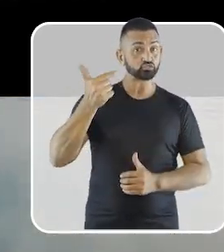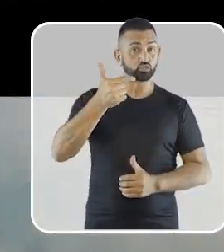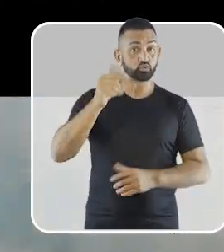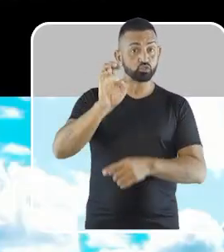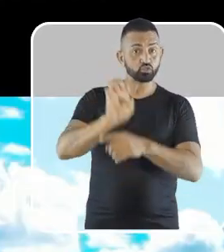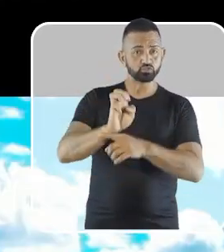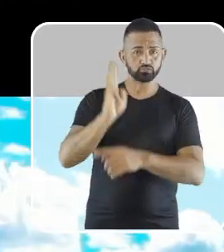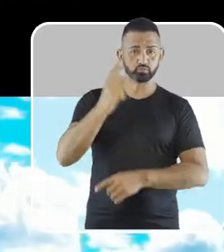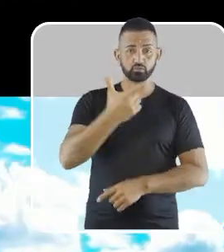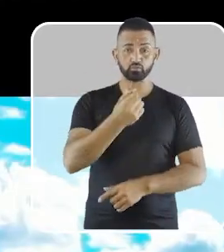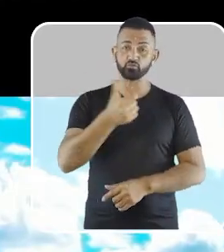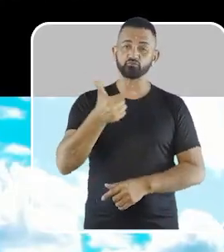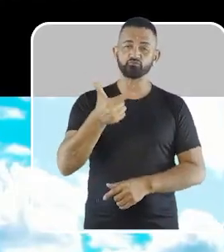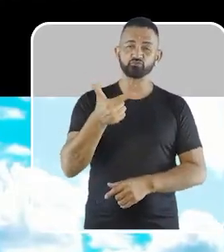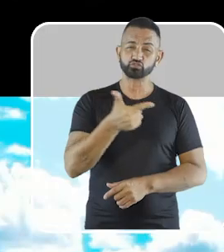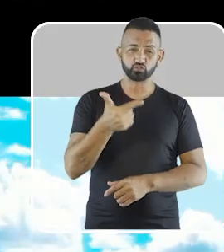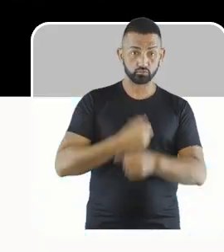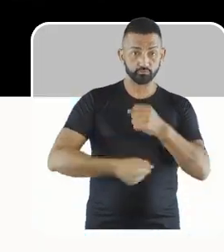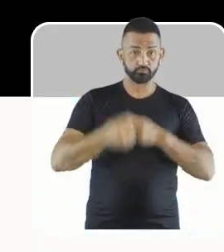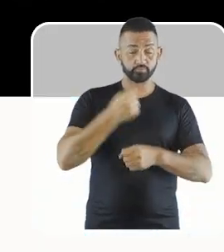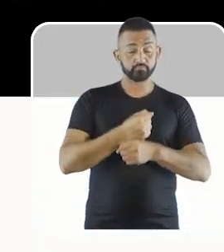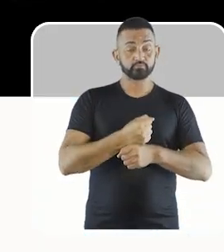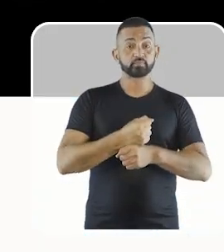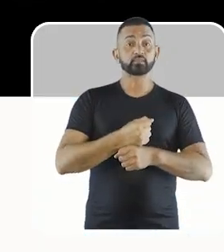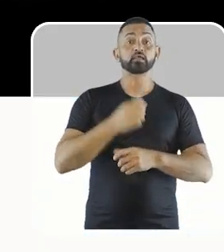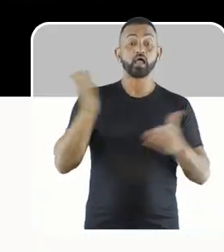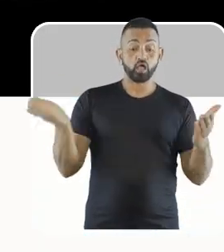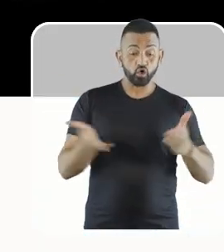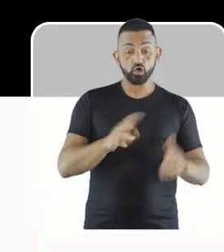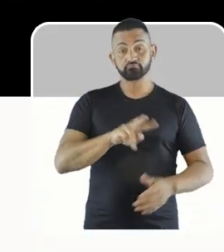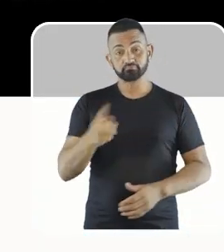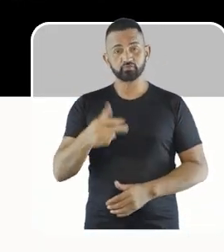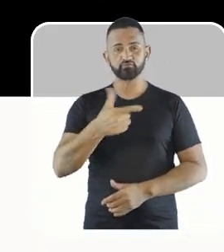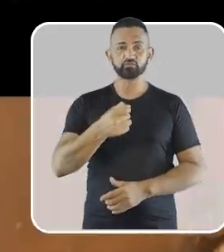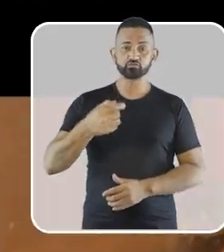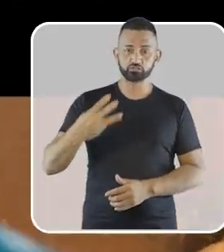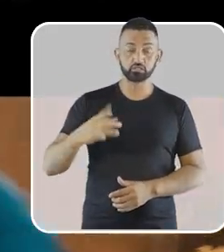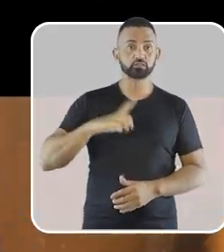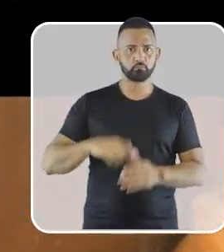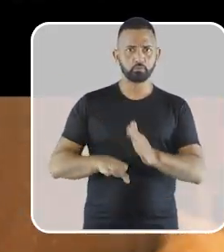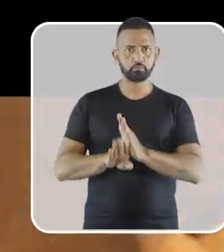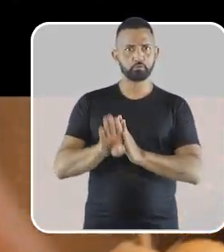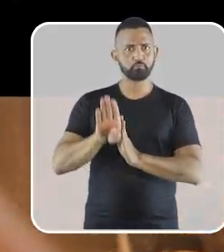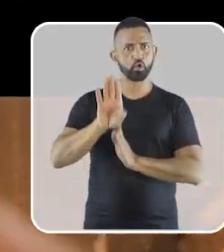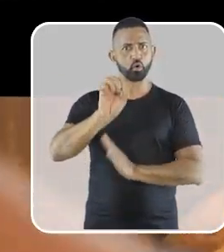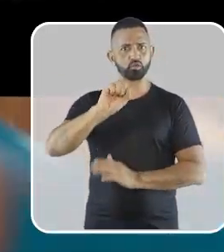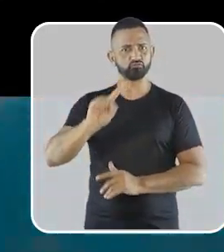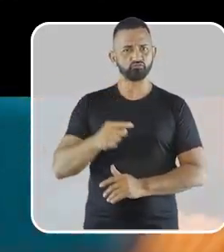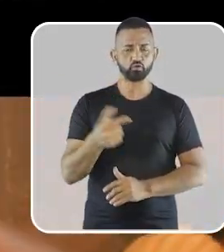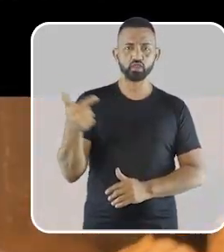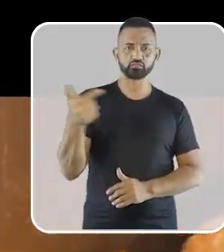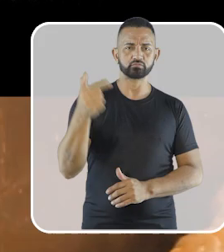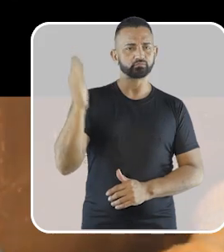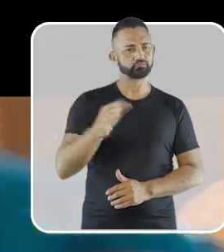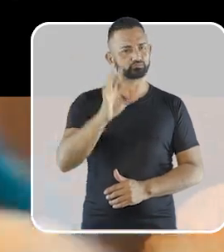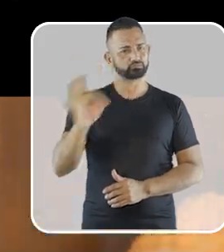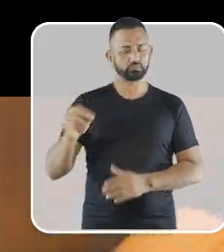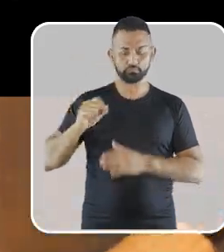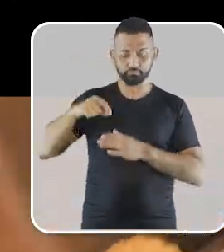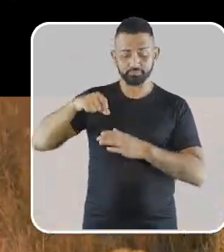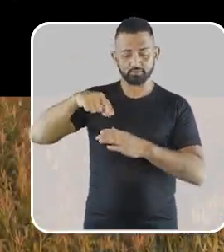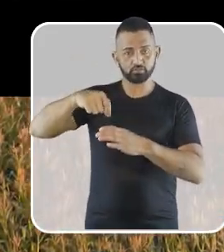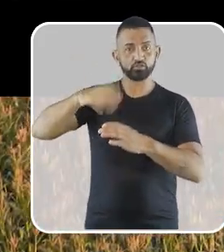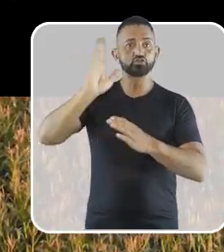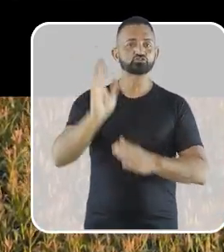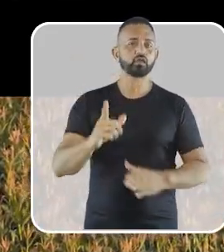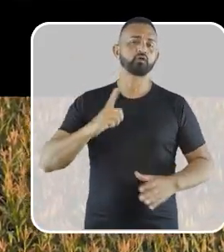segunda maior do estado em 2022. Já na safra de 2023, tivemos um aumento de 8,2% na